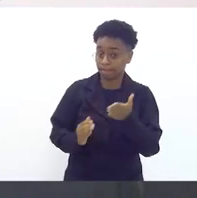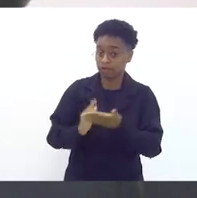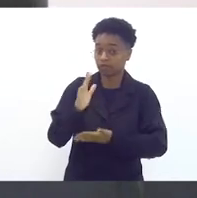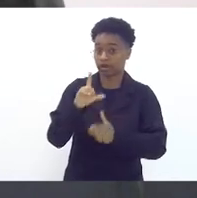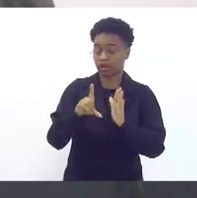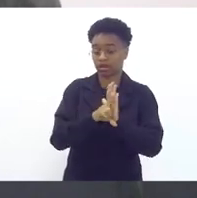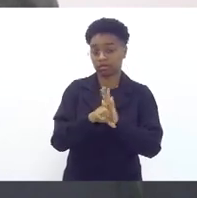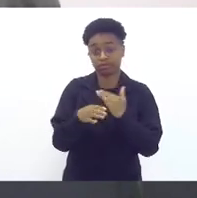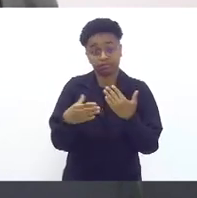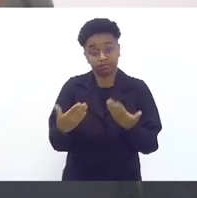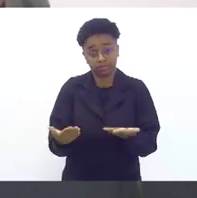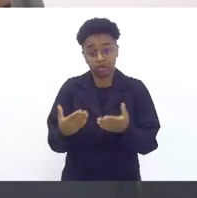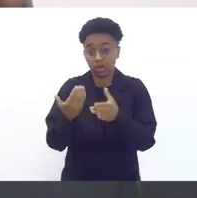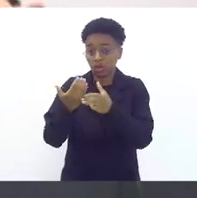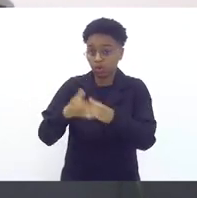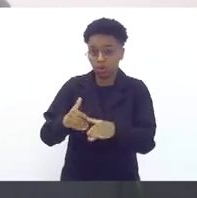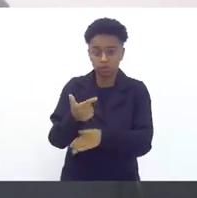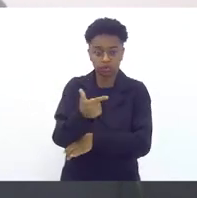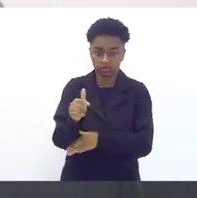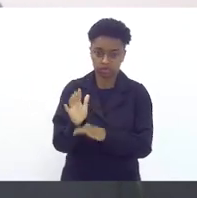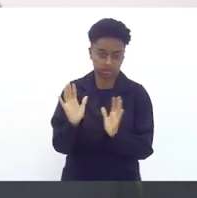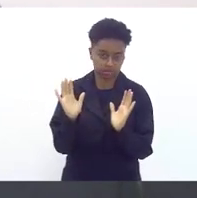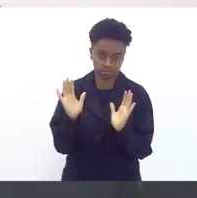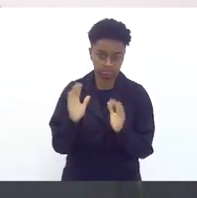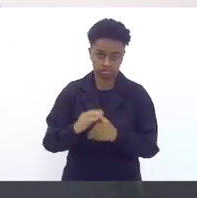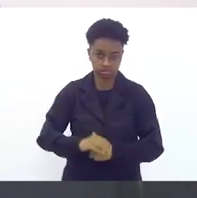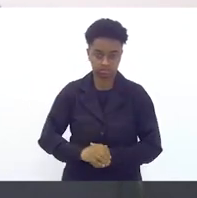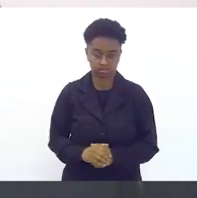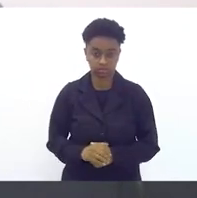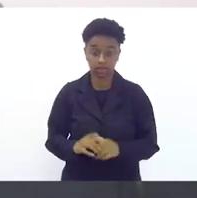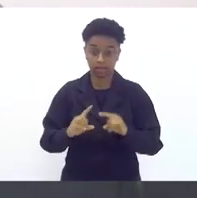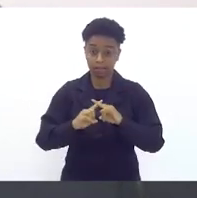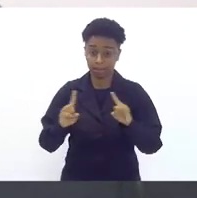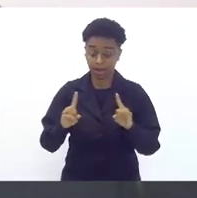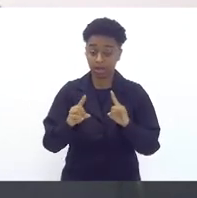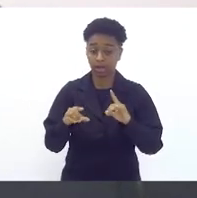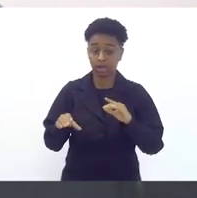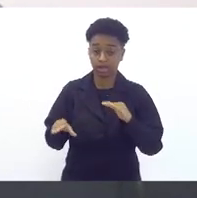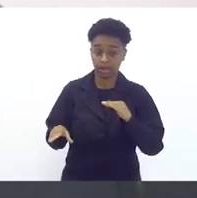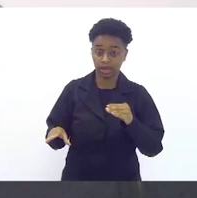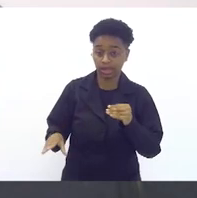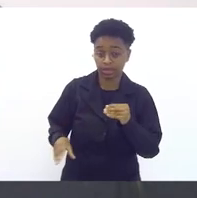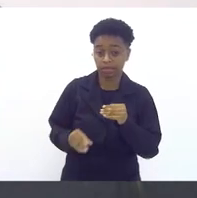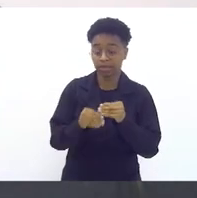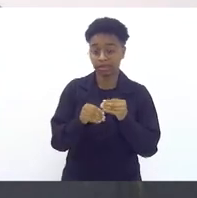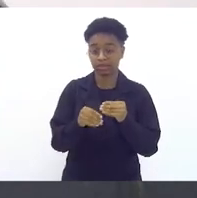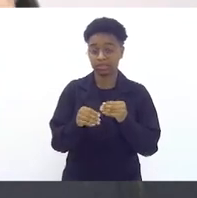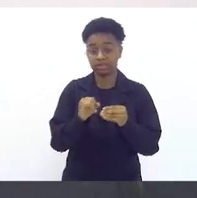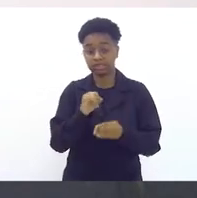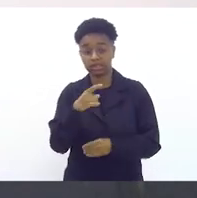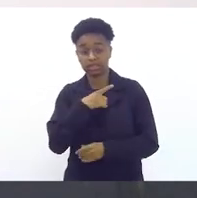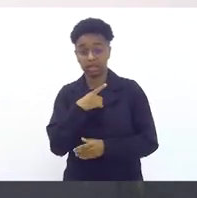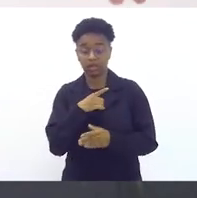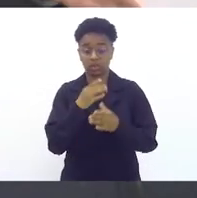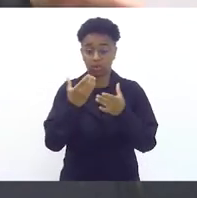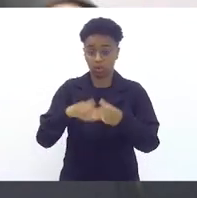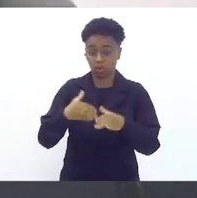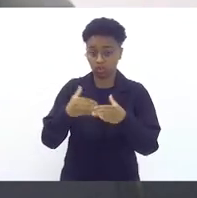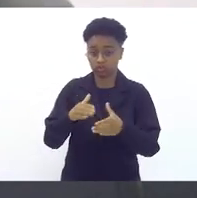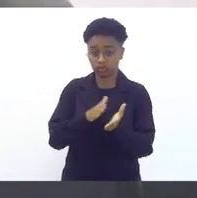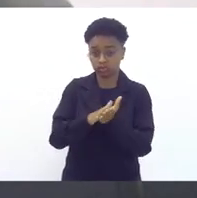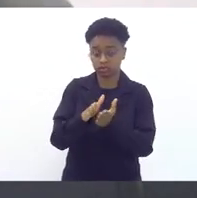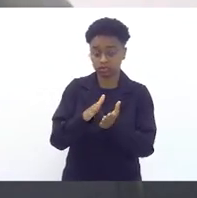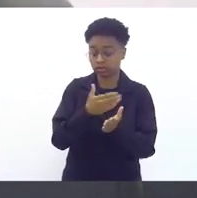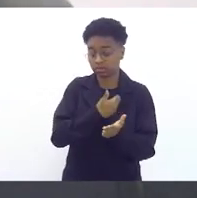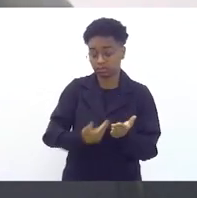Então, óbvio, para o concurso não tem. A emenda de ter concurso público na lei